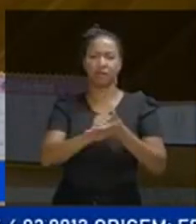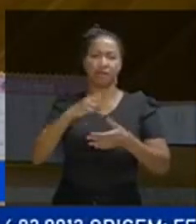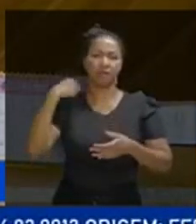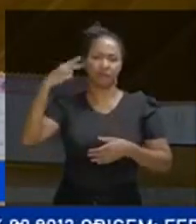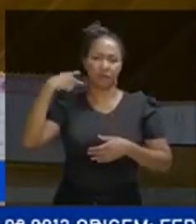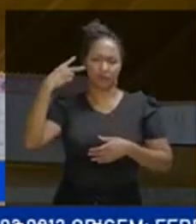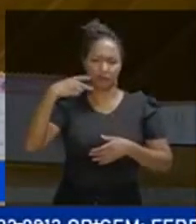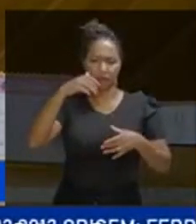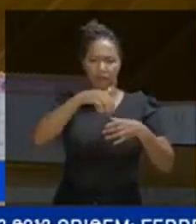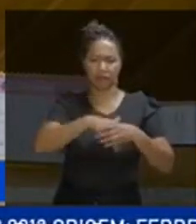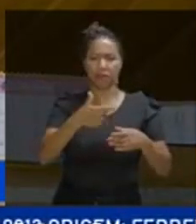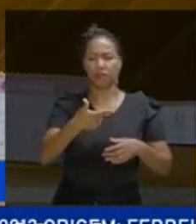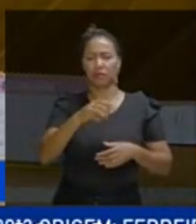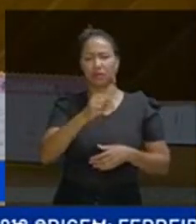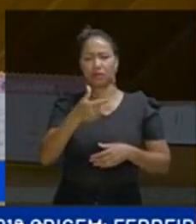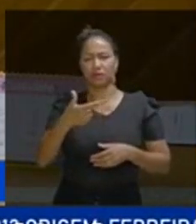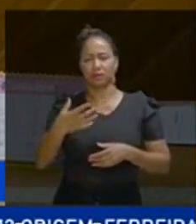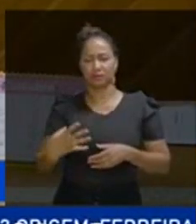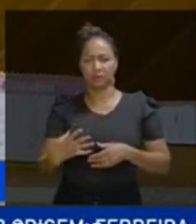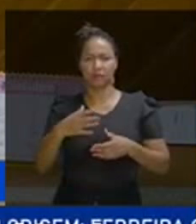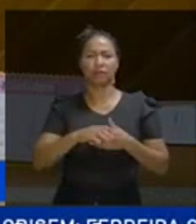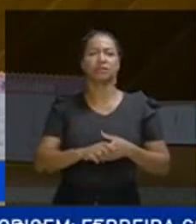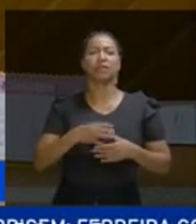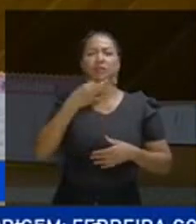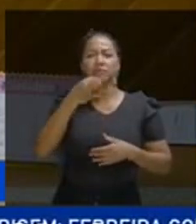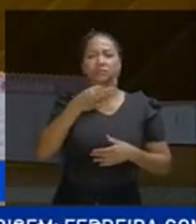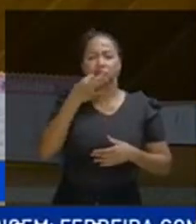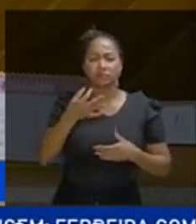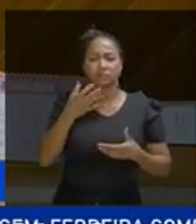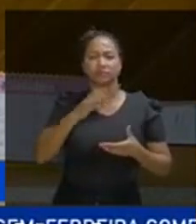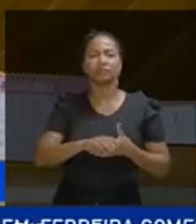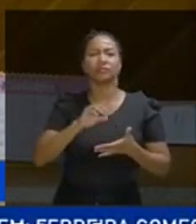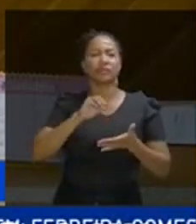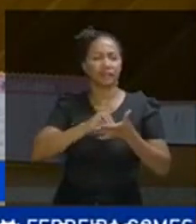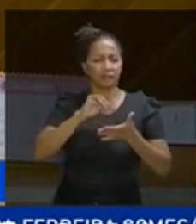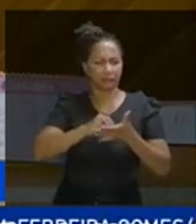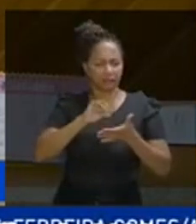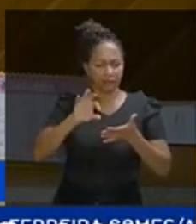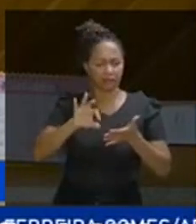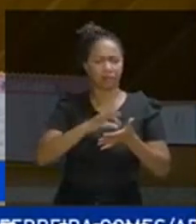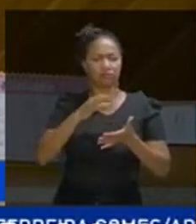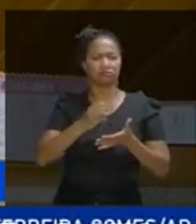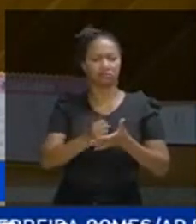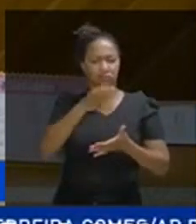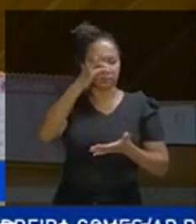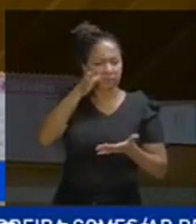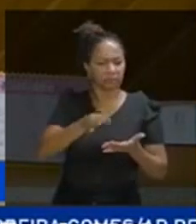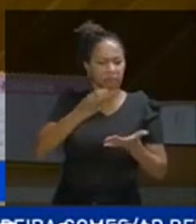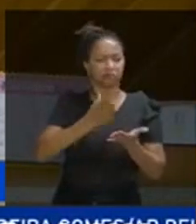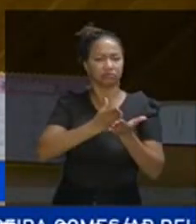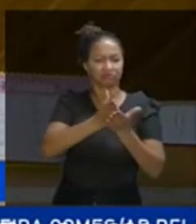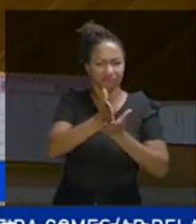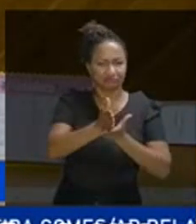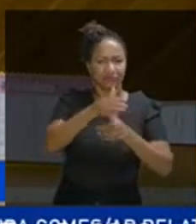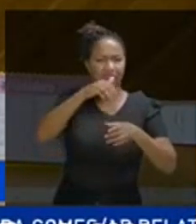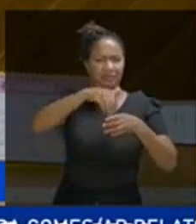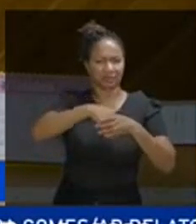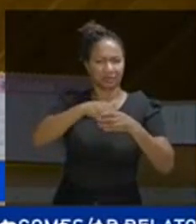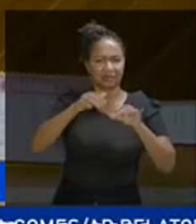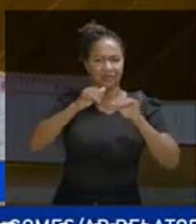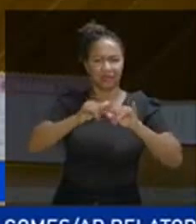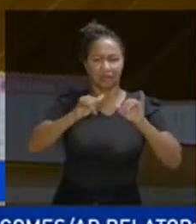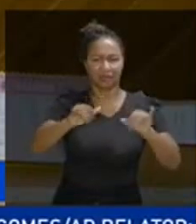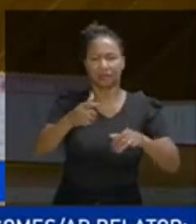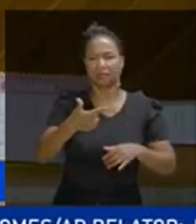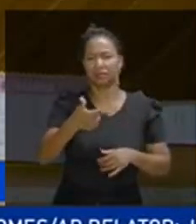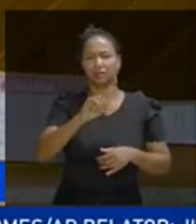vereador nas eleições de 2024, sob o fundamento de ausência de quitação eleitoral em razão do julgamento de suas contas na campanha das eleições